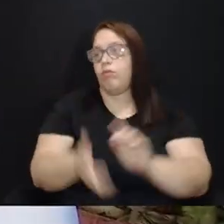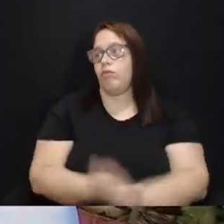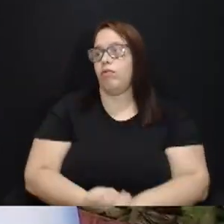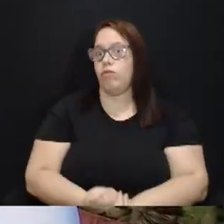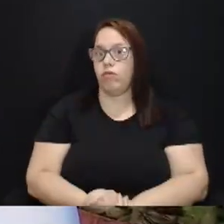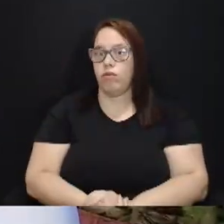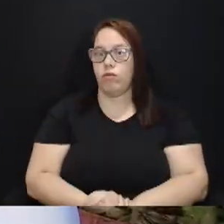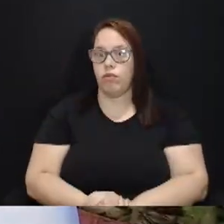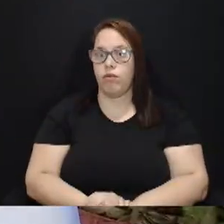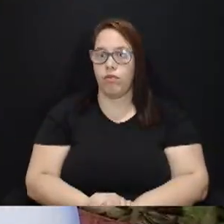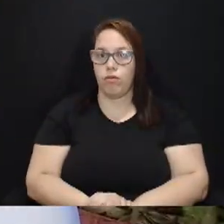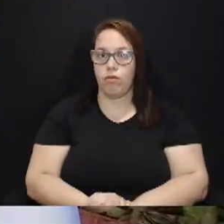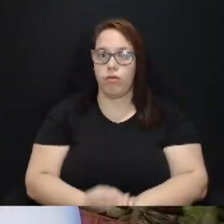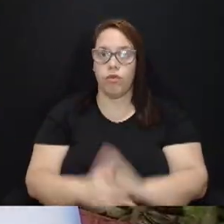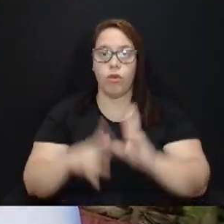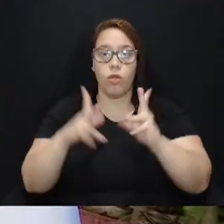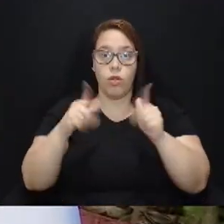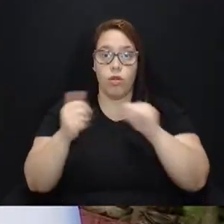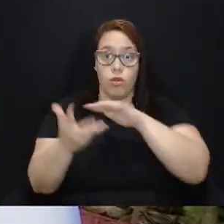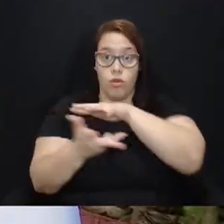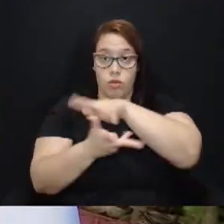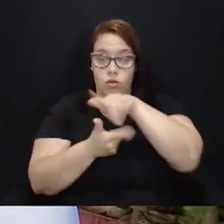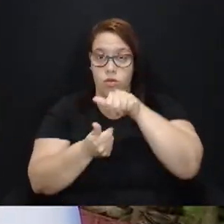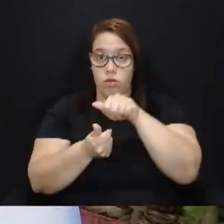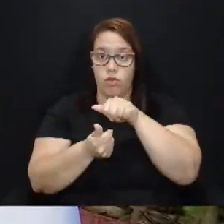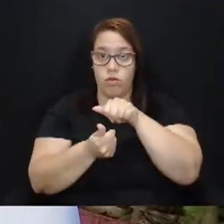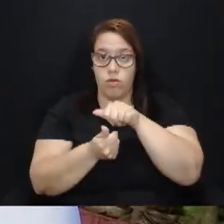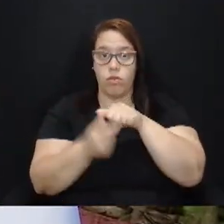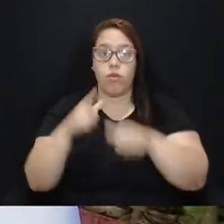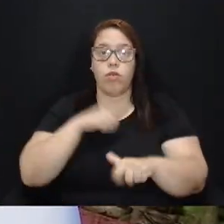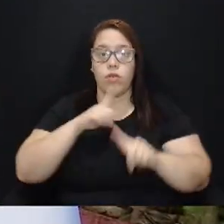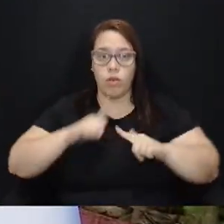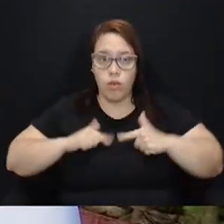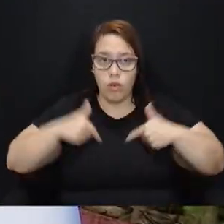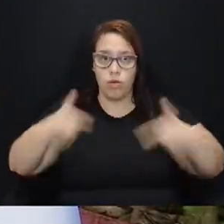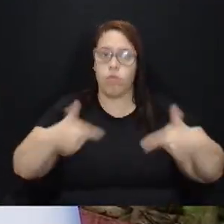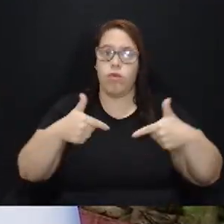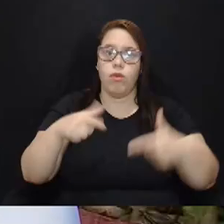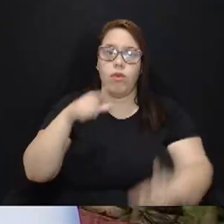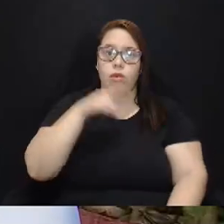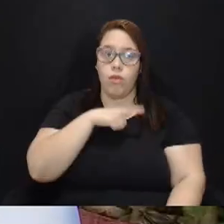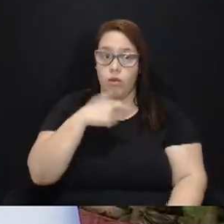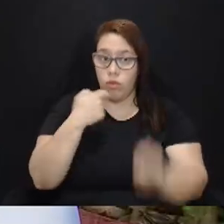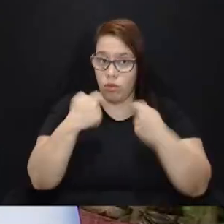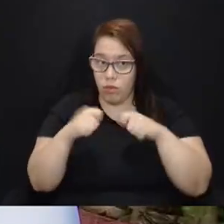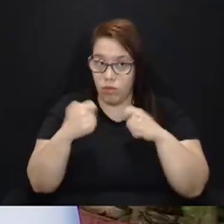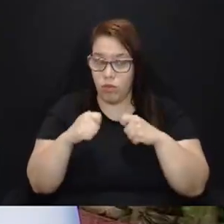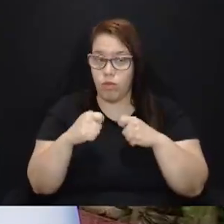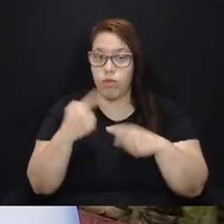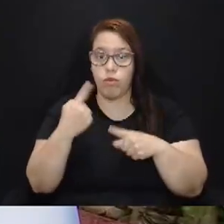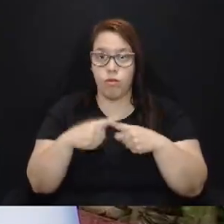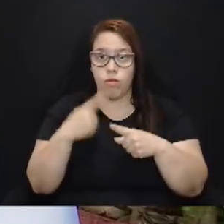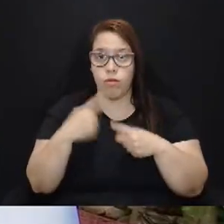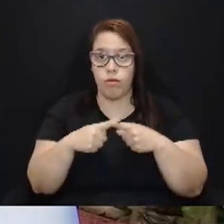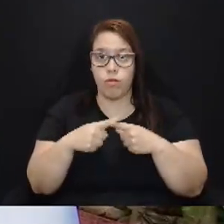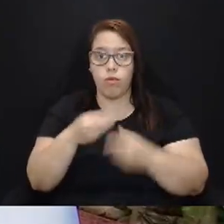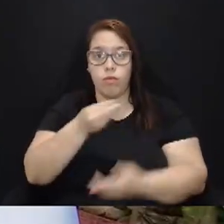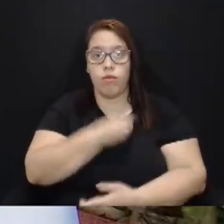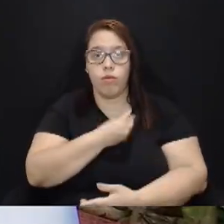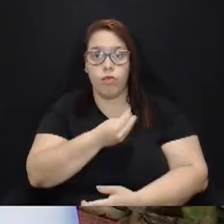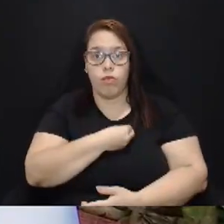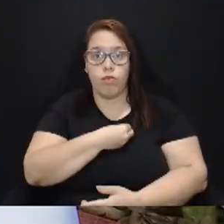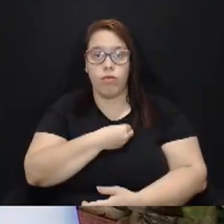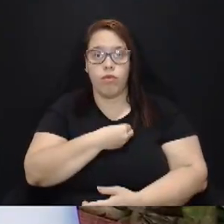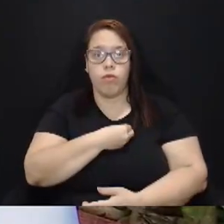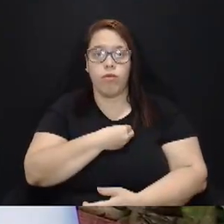de todo o mundo, né? Que tem que lutar, tem que fazer alguma coisa, porque nós vivemos num mundo machista, onde